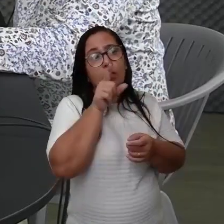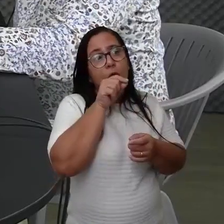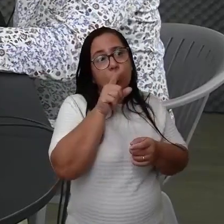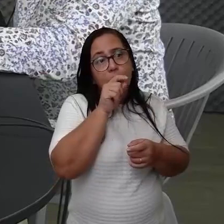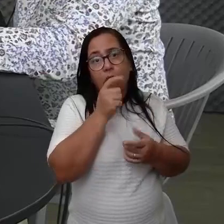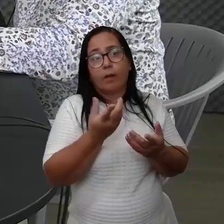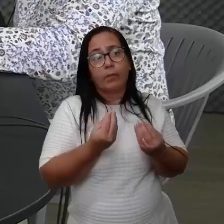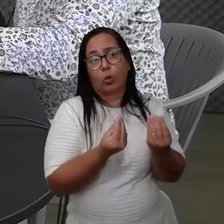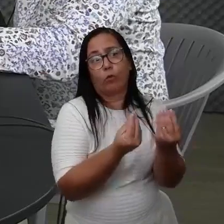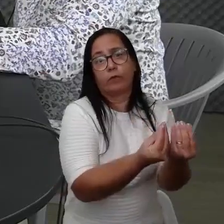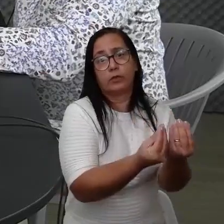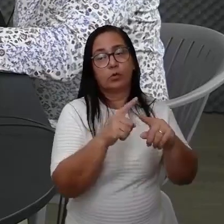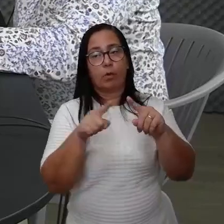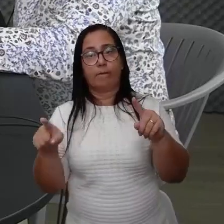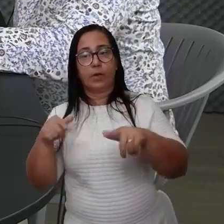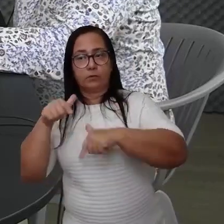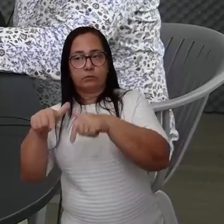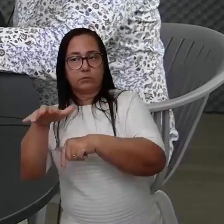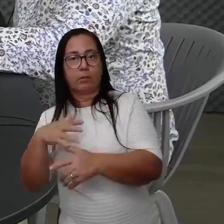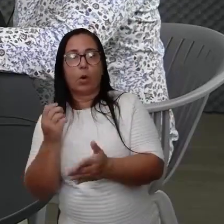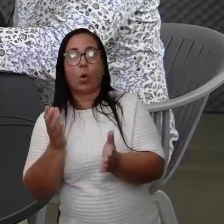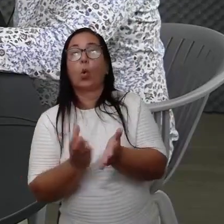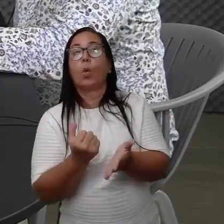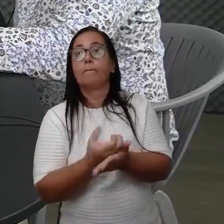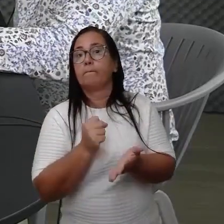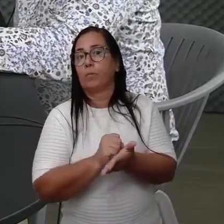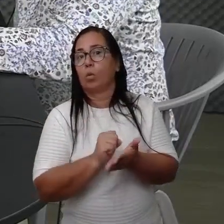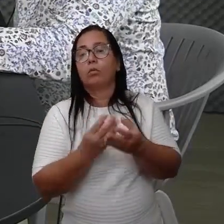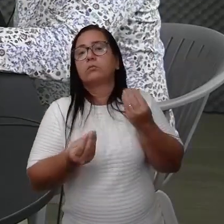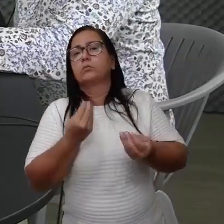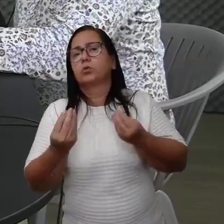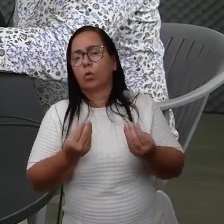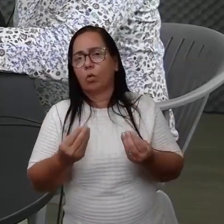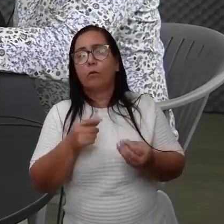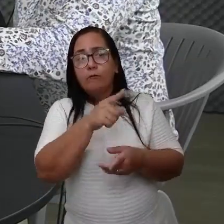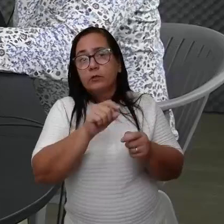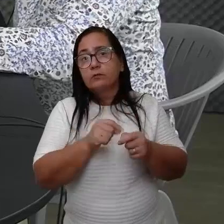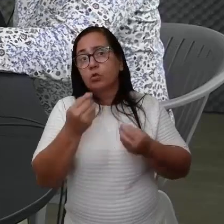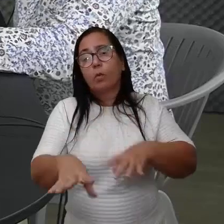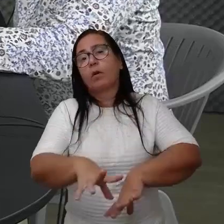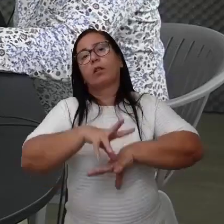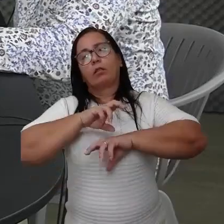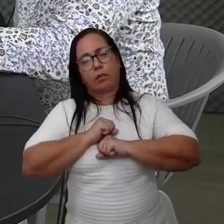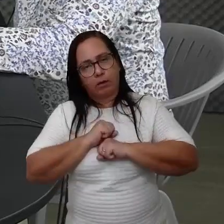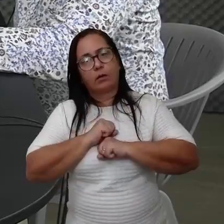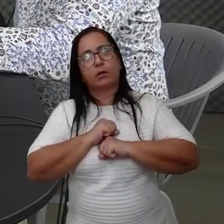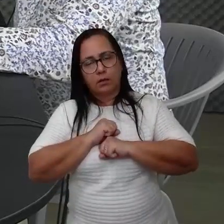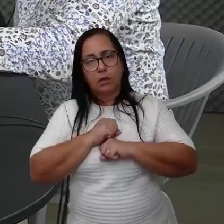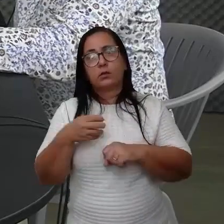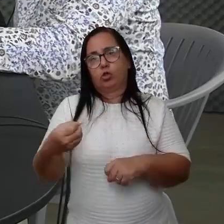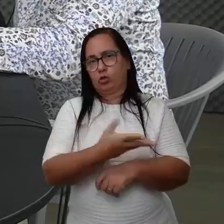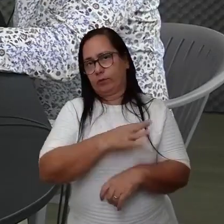E mais, como é que você se virou, como é que você fez para adquirir essas habilidades e essas